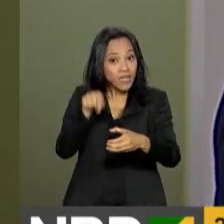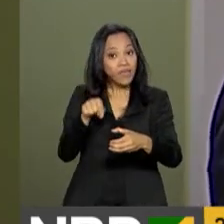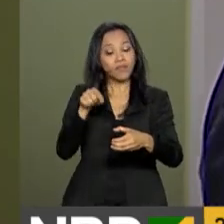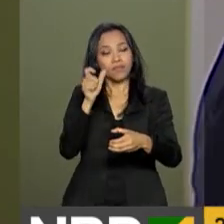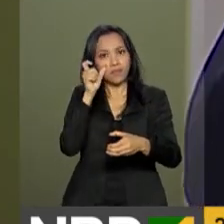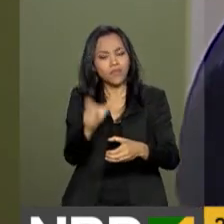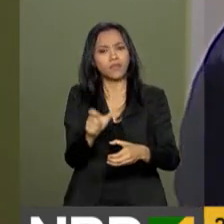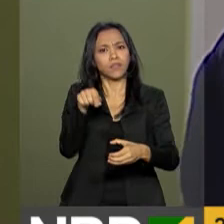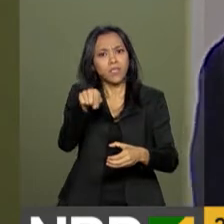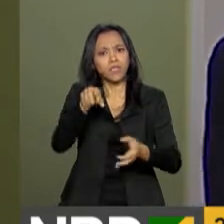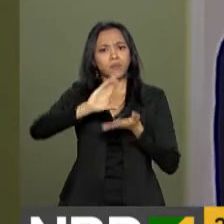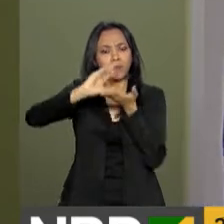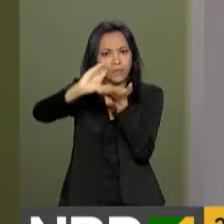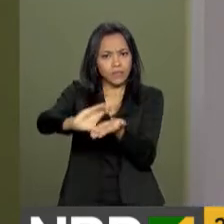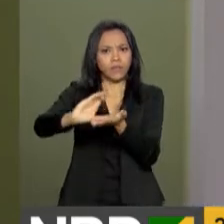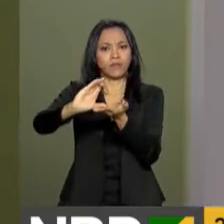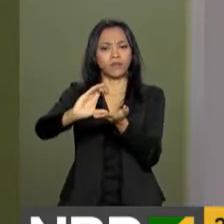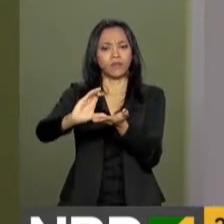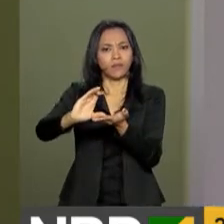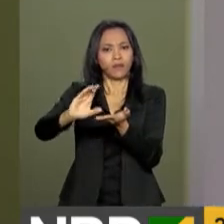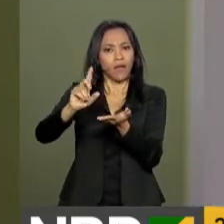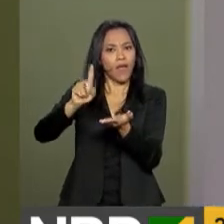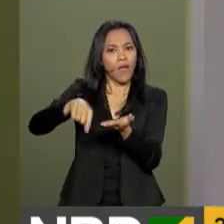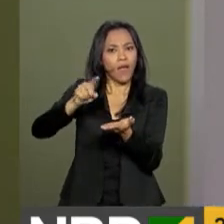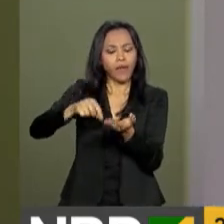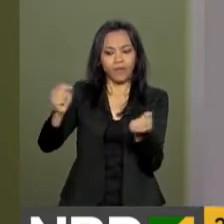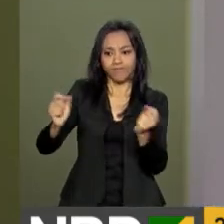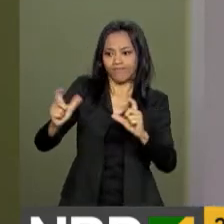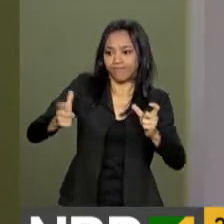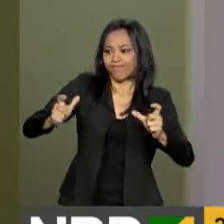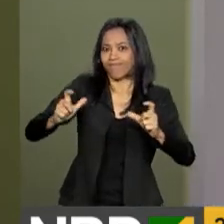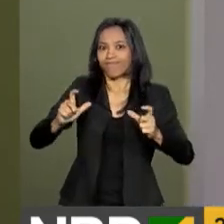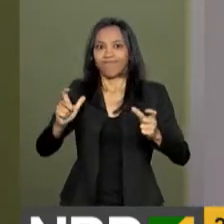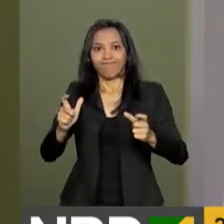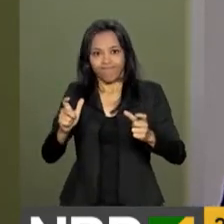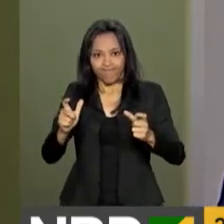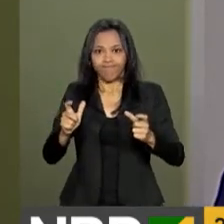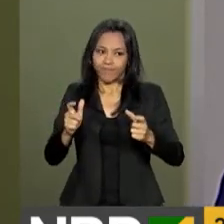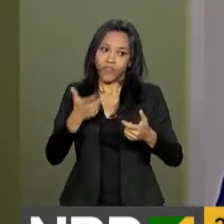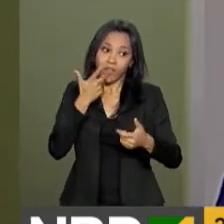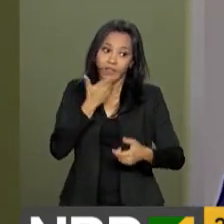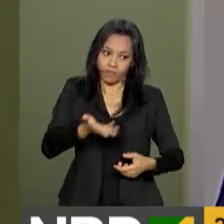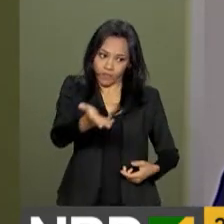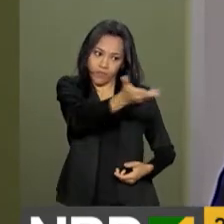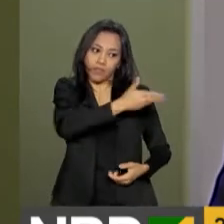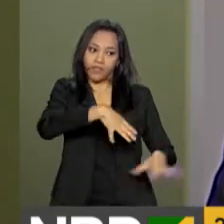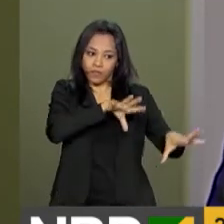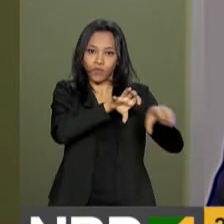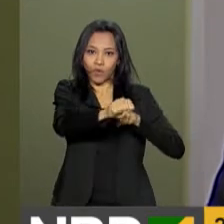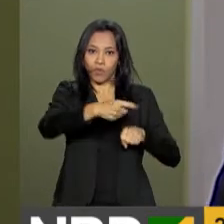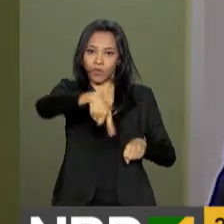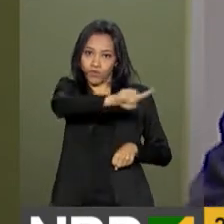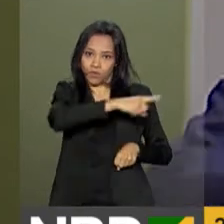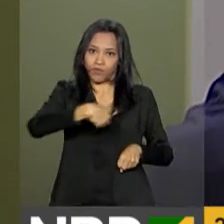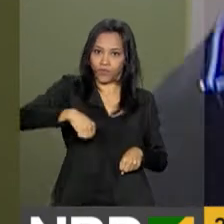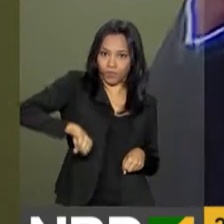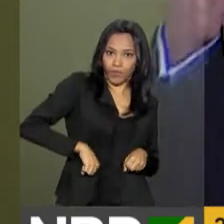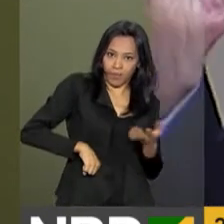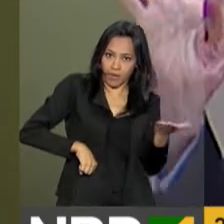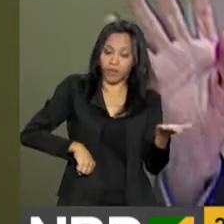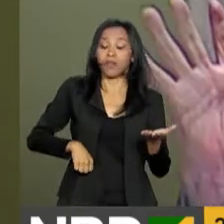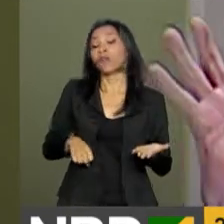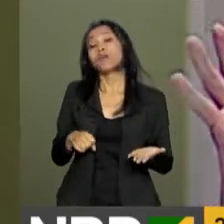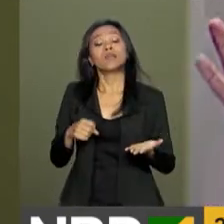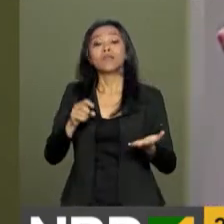motora muito entusiasmado com os conselhos o senhor formando senhoras for bandas que em qualquer hipótese